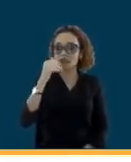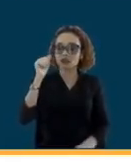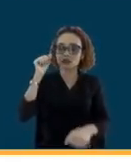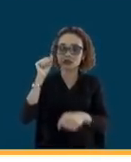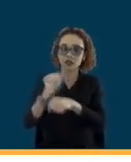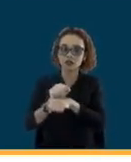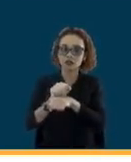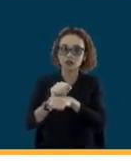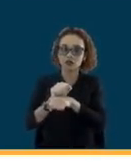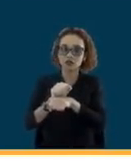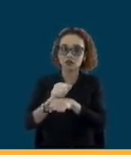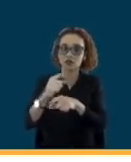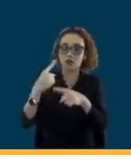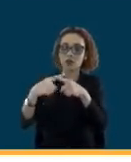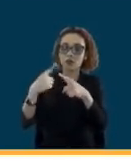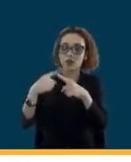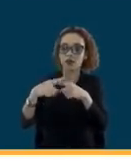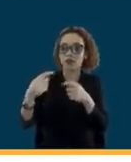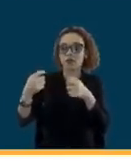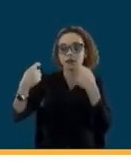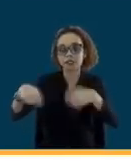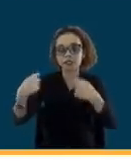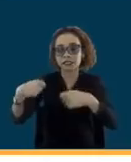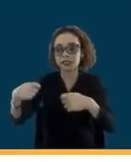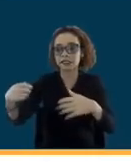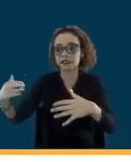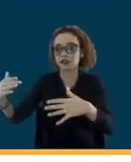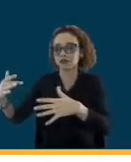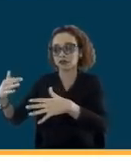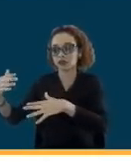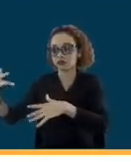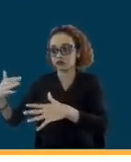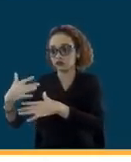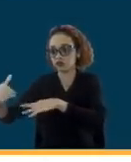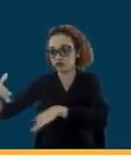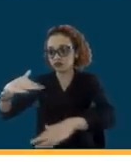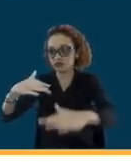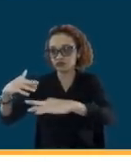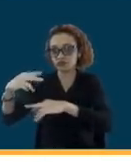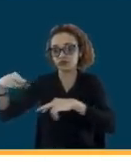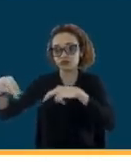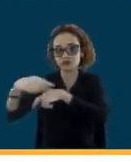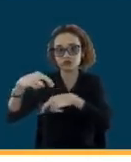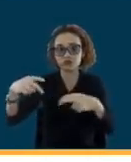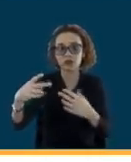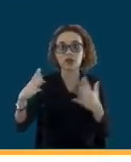dependem do fluxo da rua, estão nas artes circenses. Então, isso tudo